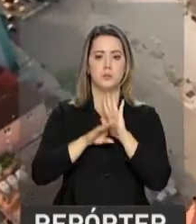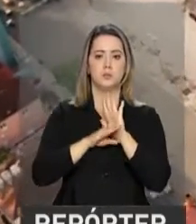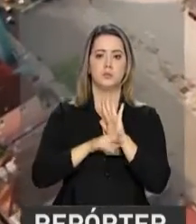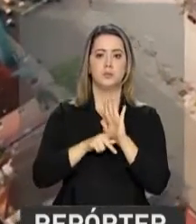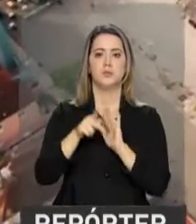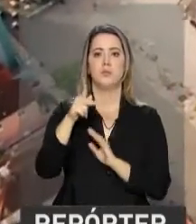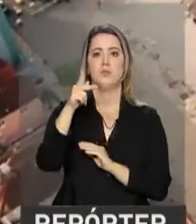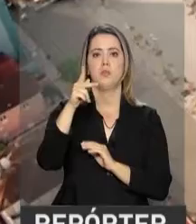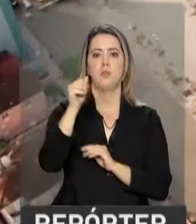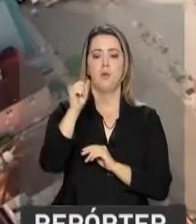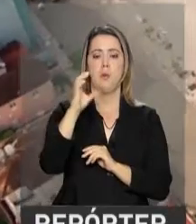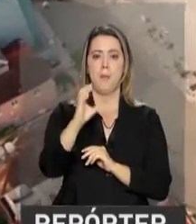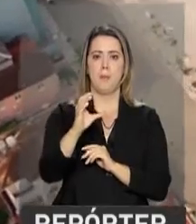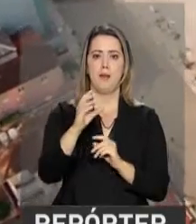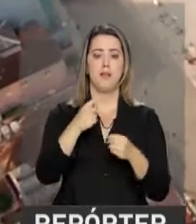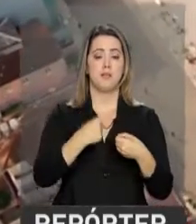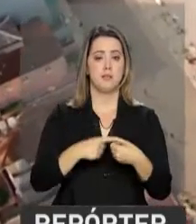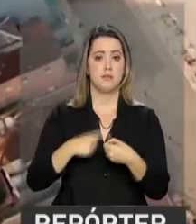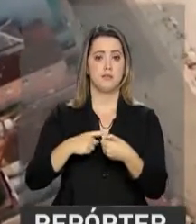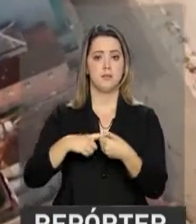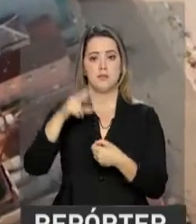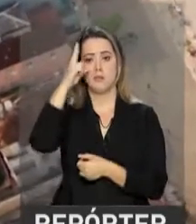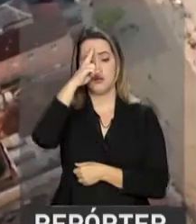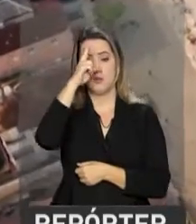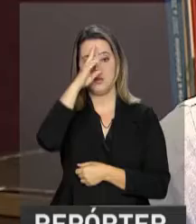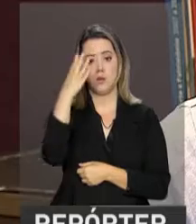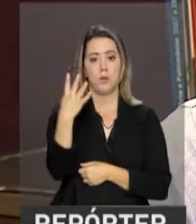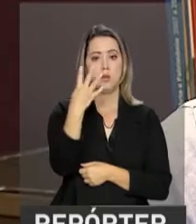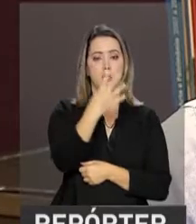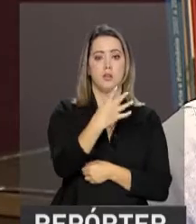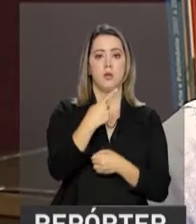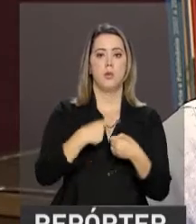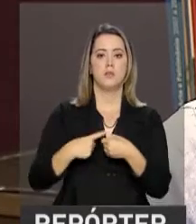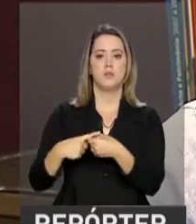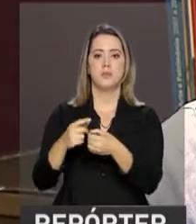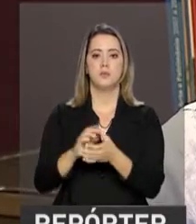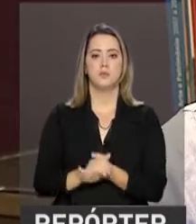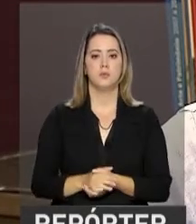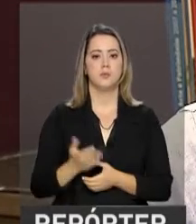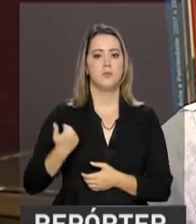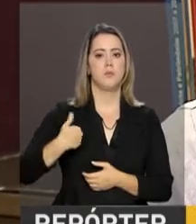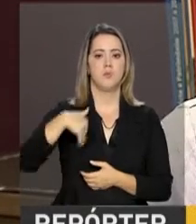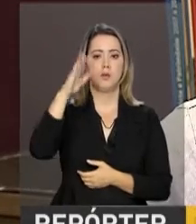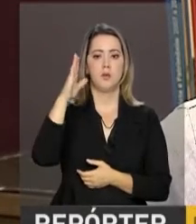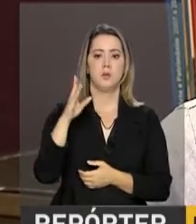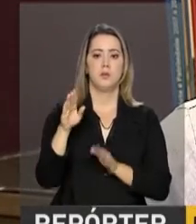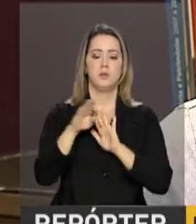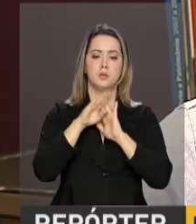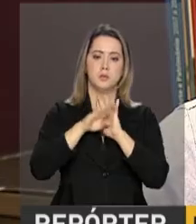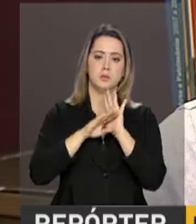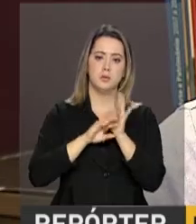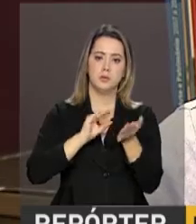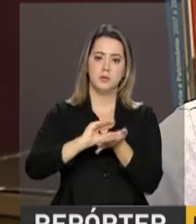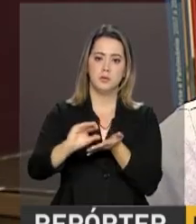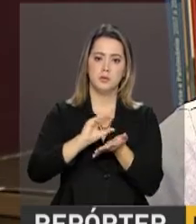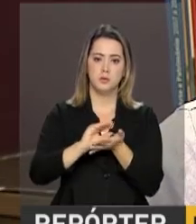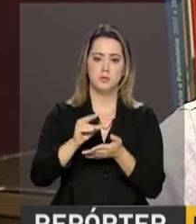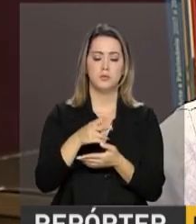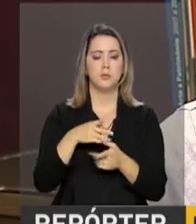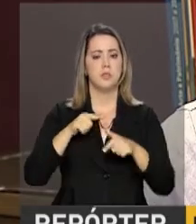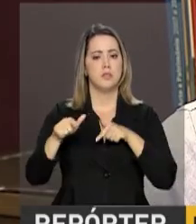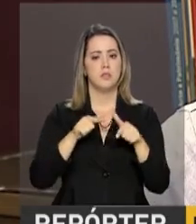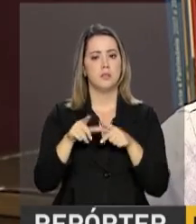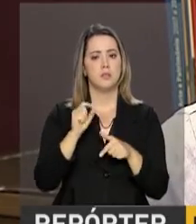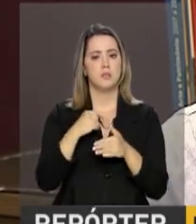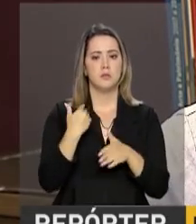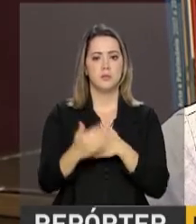pac cidades históricas que atua em 44 cidades uma programa que a gente tem de investimento ele trabalha com viés de